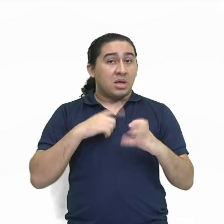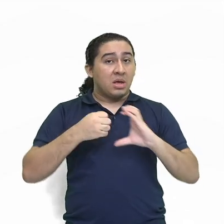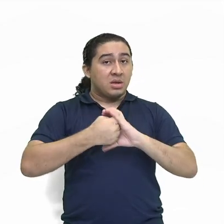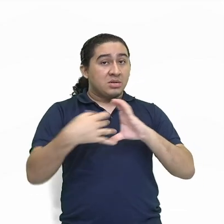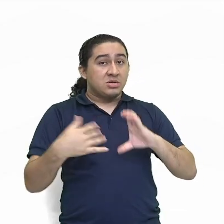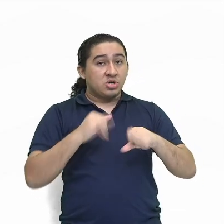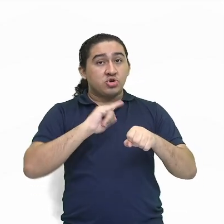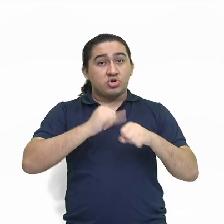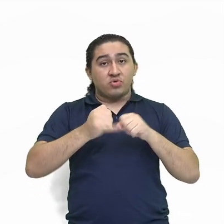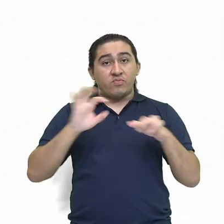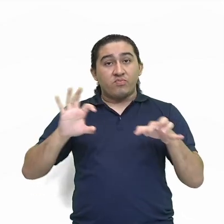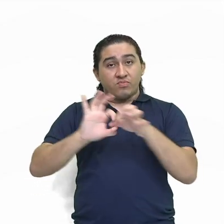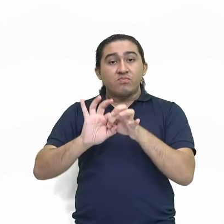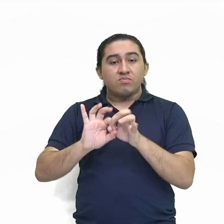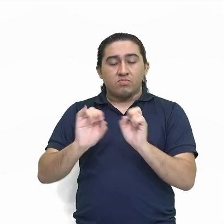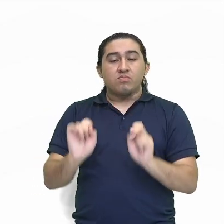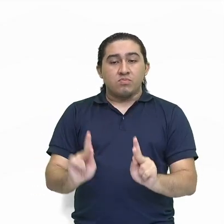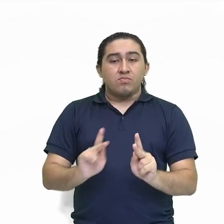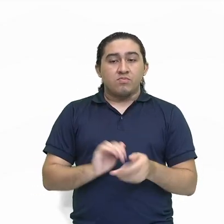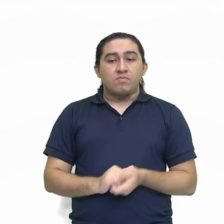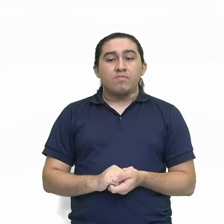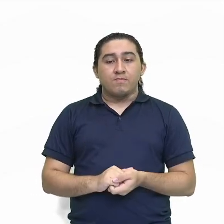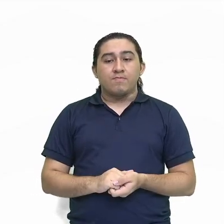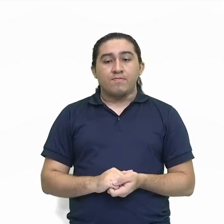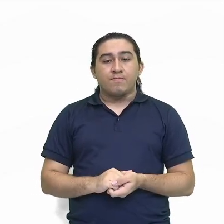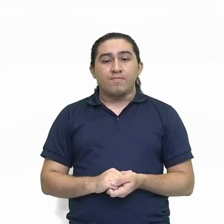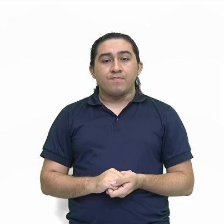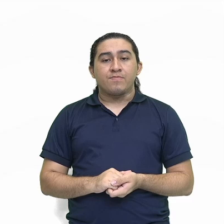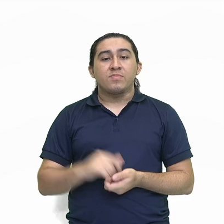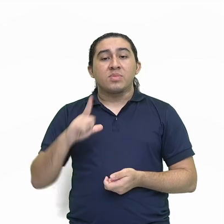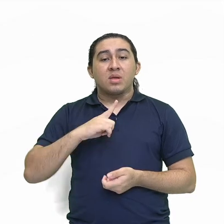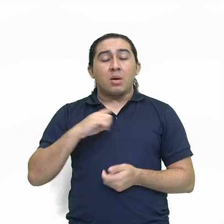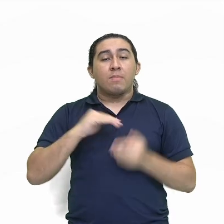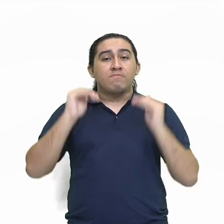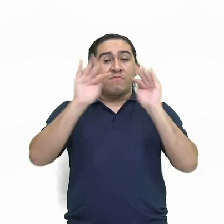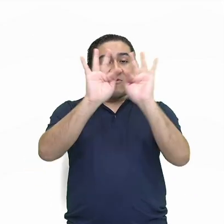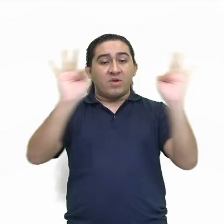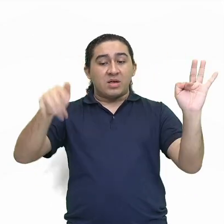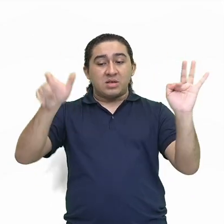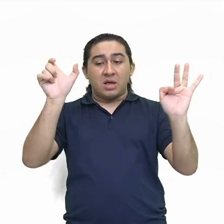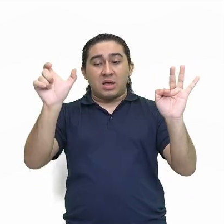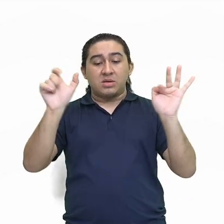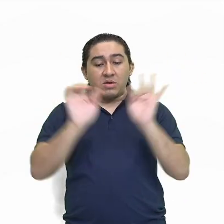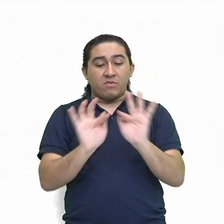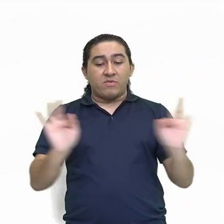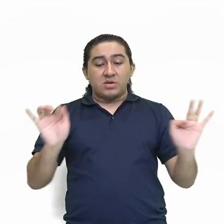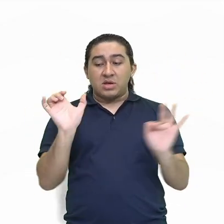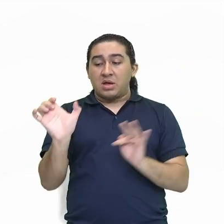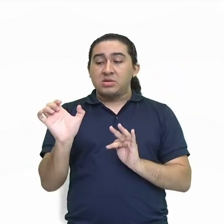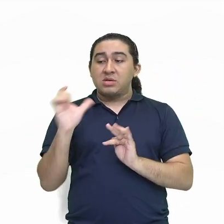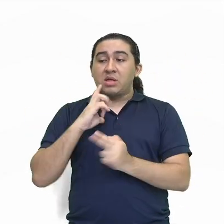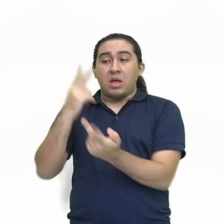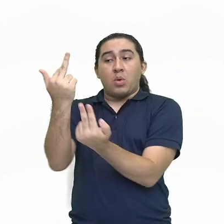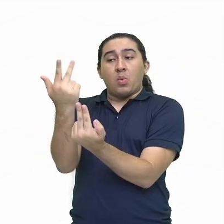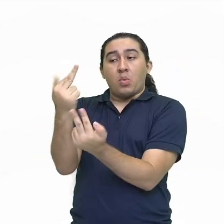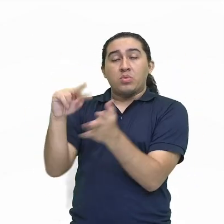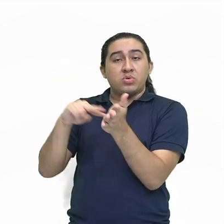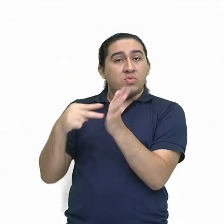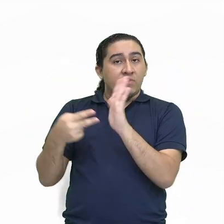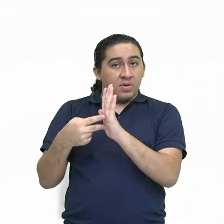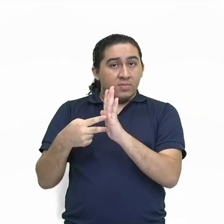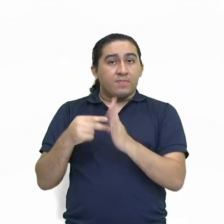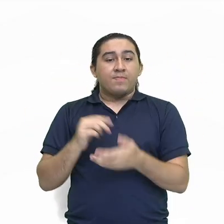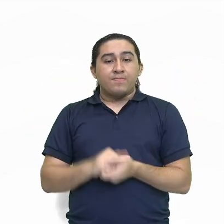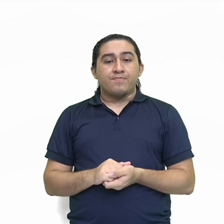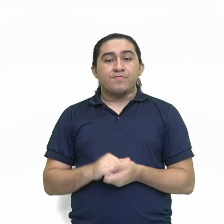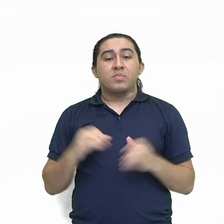de adjetivo, tá bom? Que dure tem o mesmo valor de duradoura. Tá? Então, as